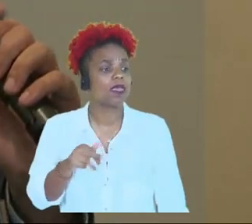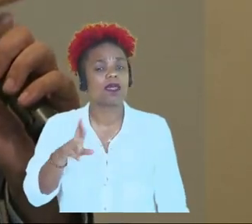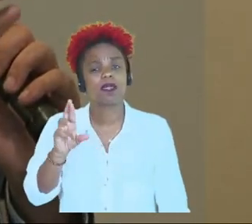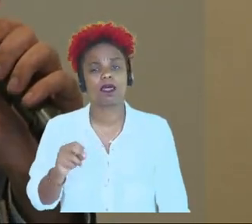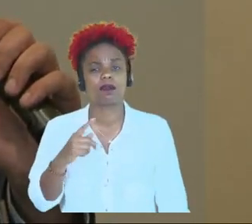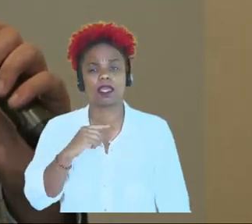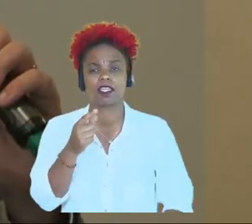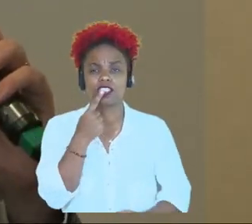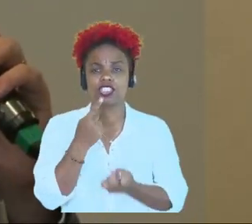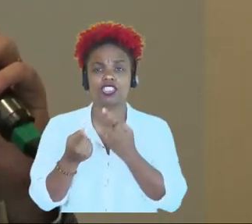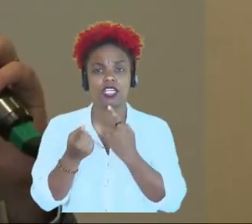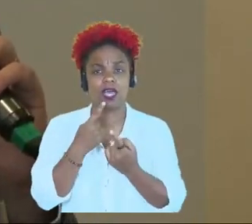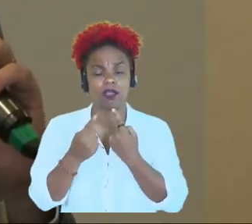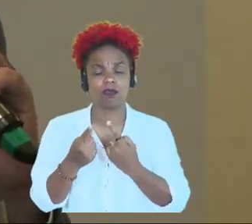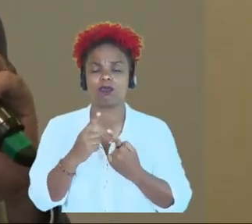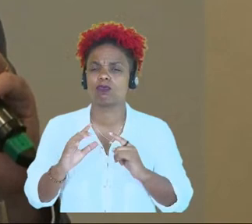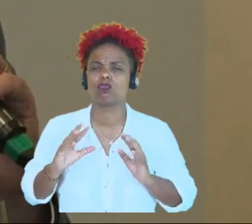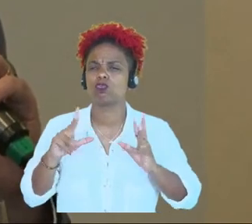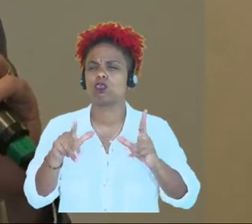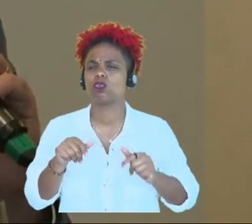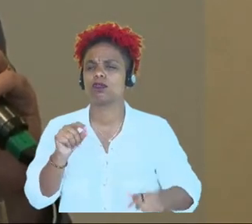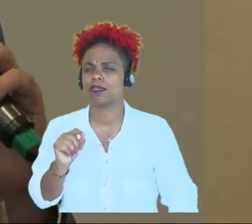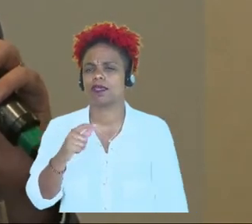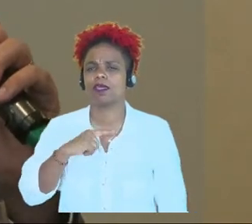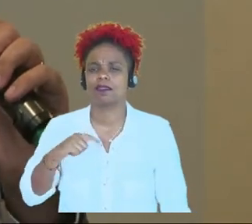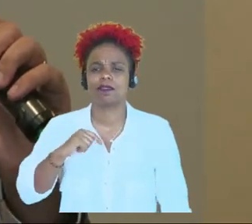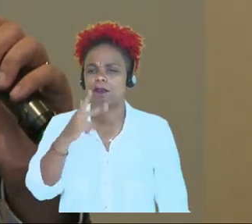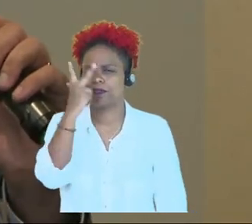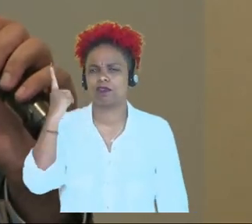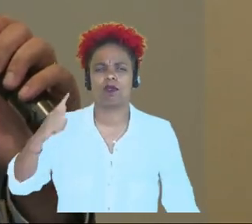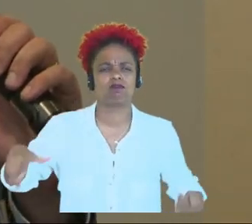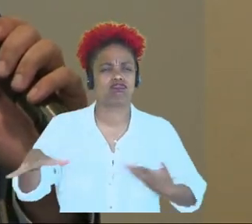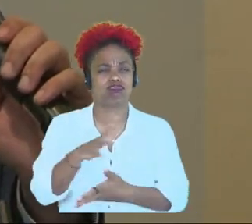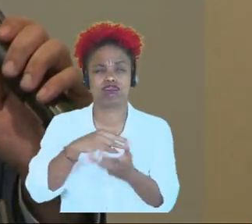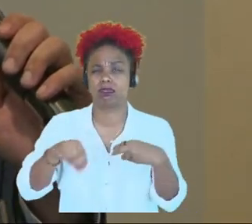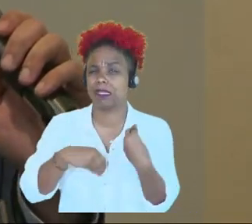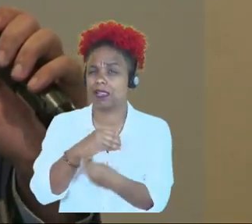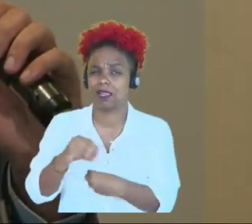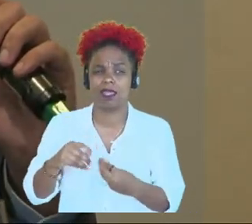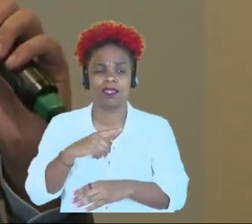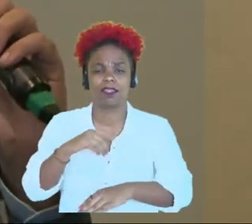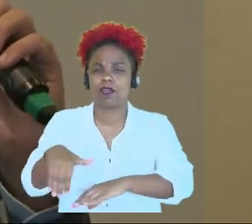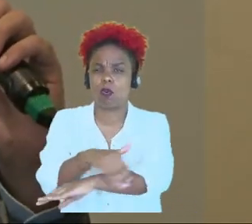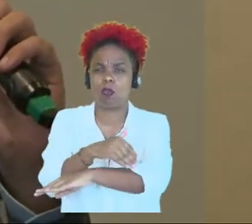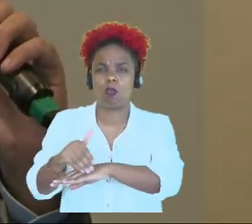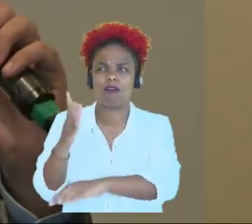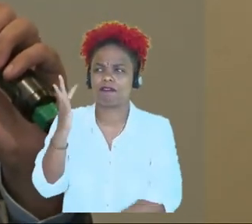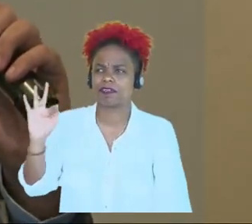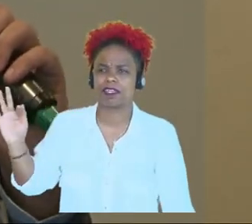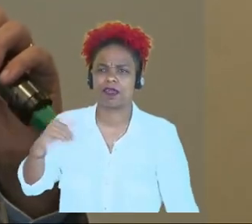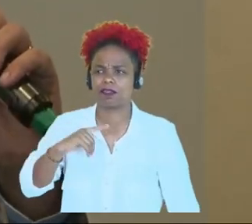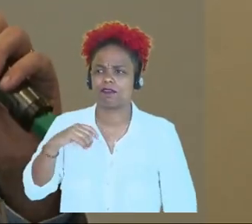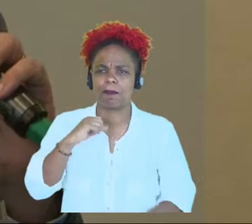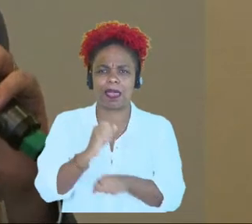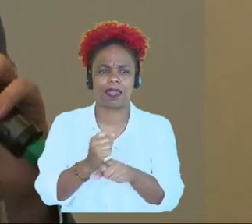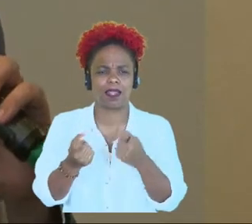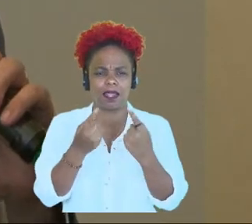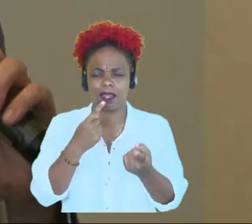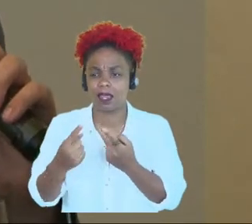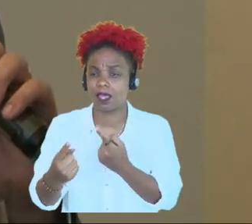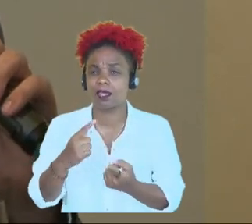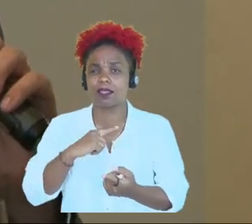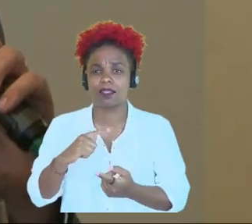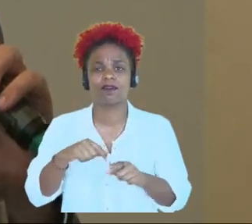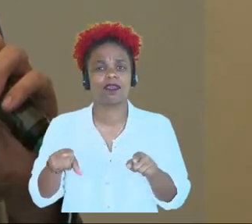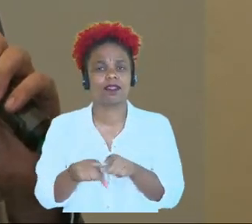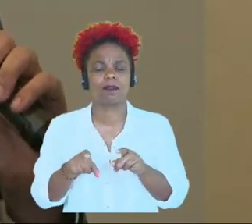esse diálogo, eu não estou me referindo a todos aqueles que estão fazendo arruaça no Brasil hoje, parando não sei quantas estradas federais, fazendo barricada na